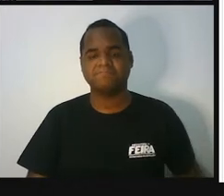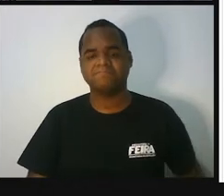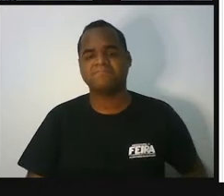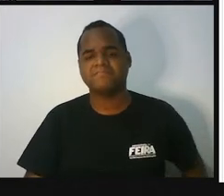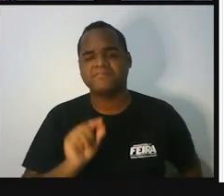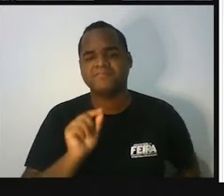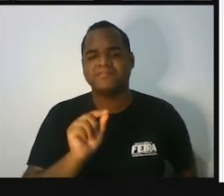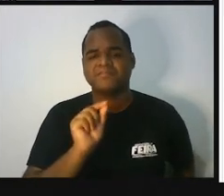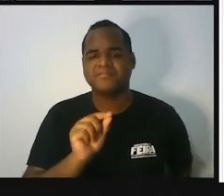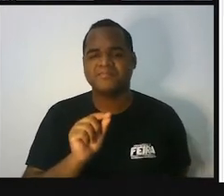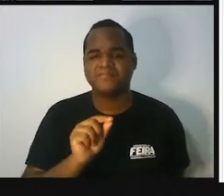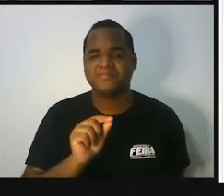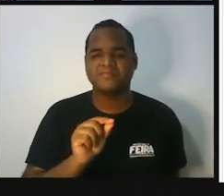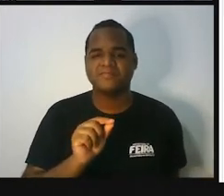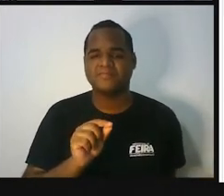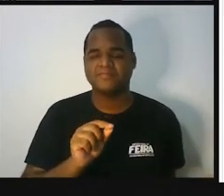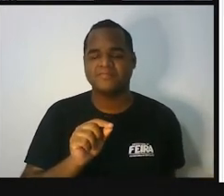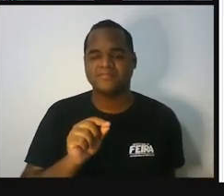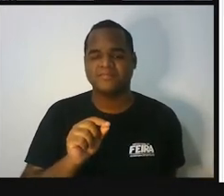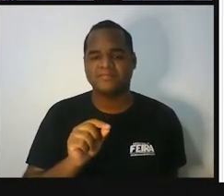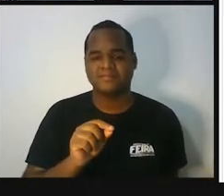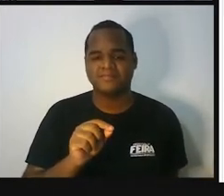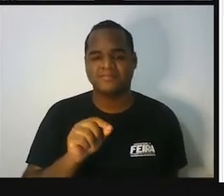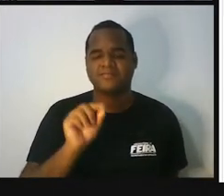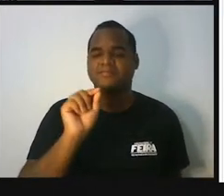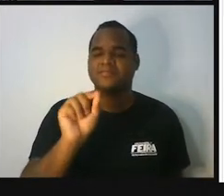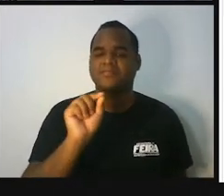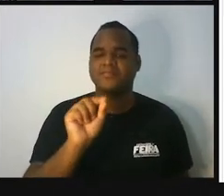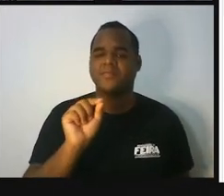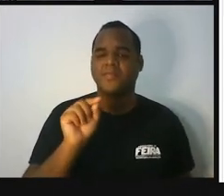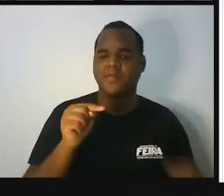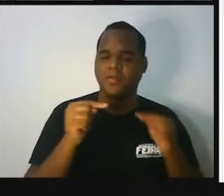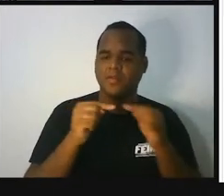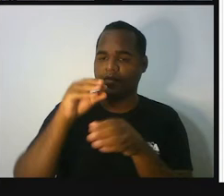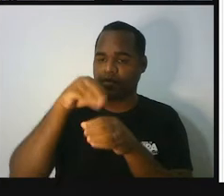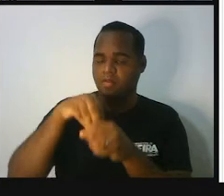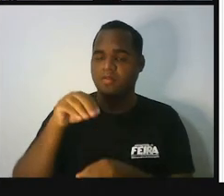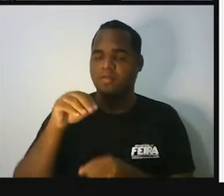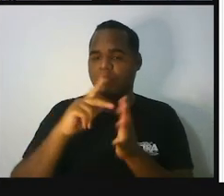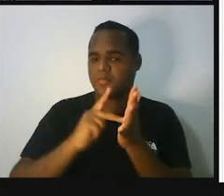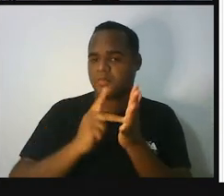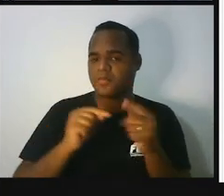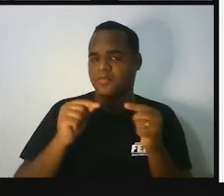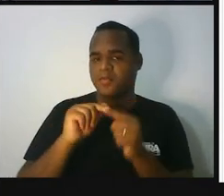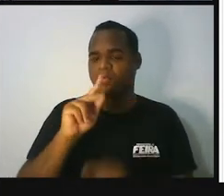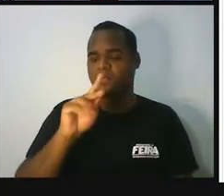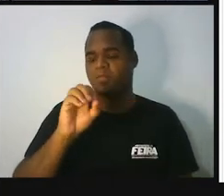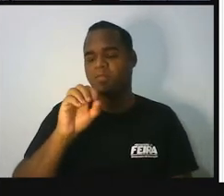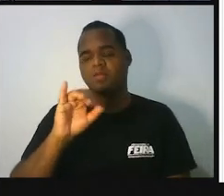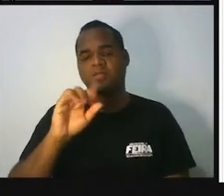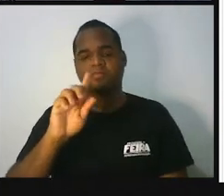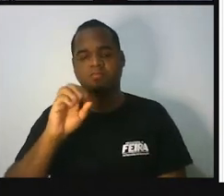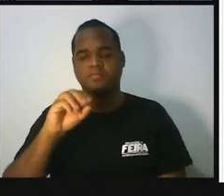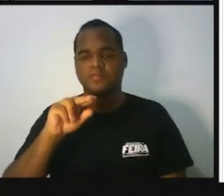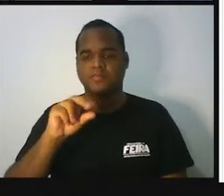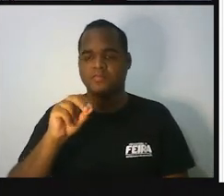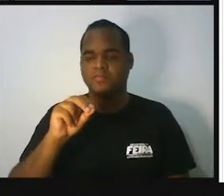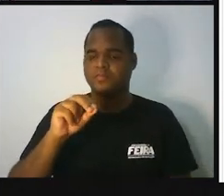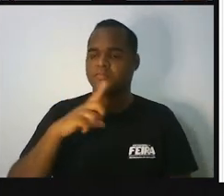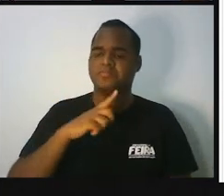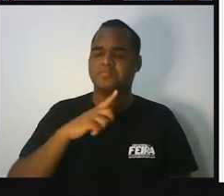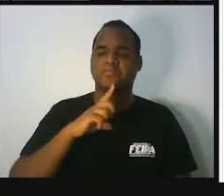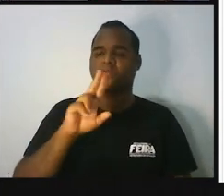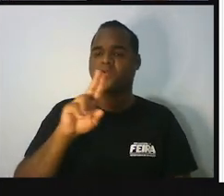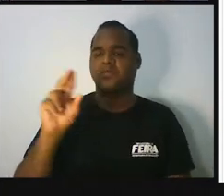isso, professor? Isso aqui na geometria é chamado de polígono. Polígono. Professor, o que é um